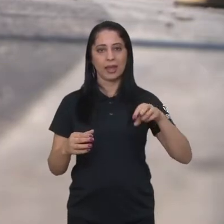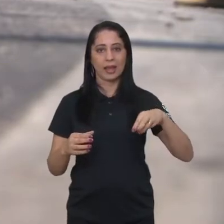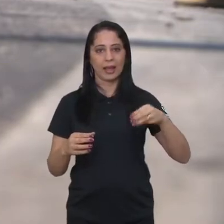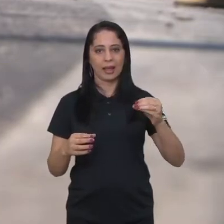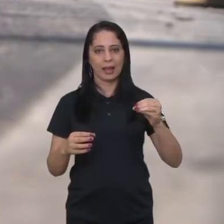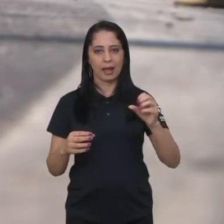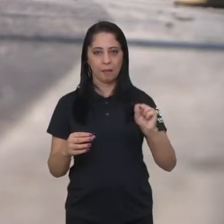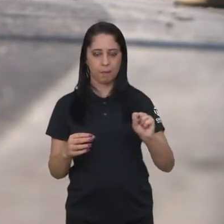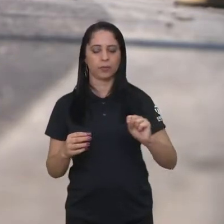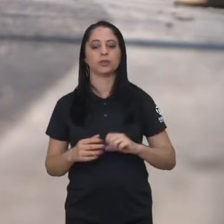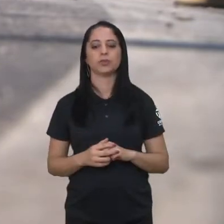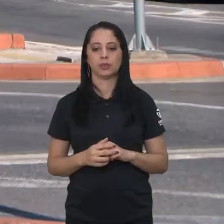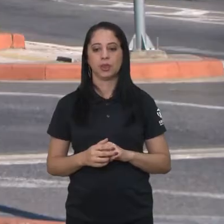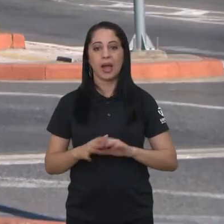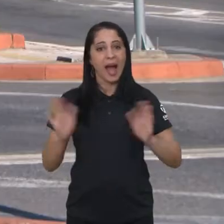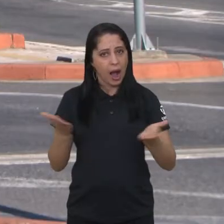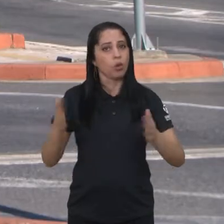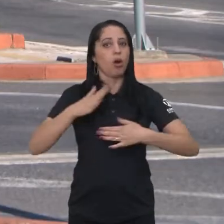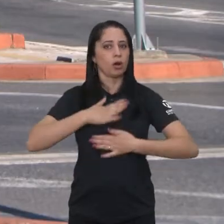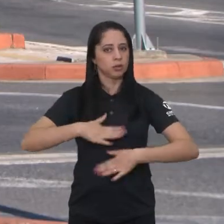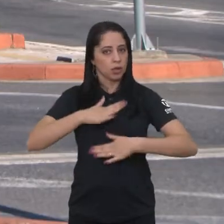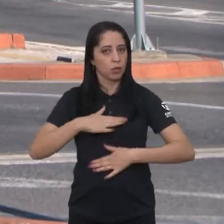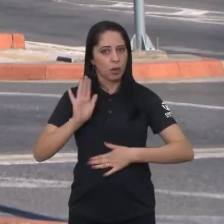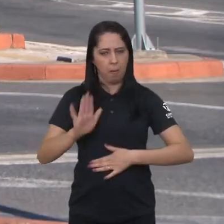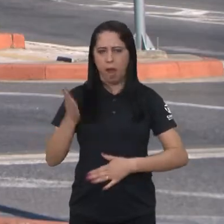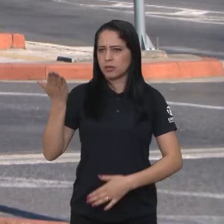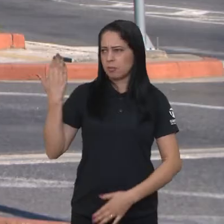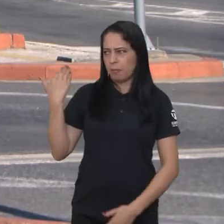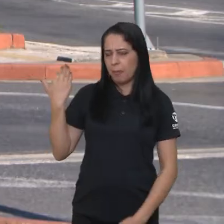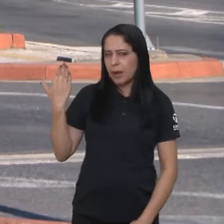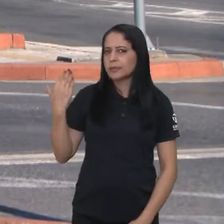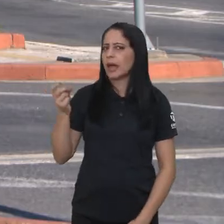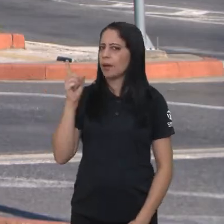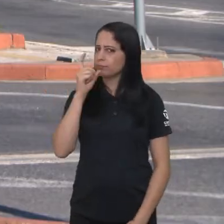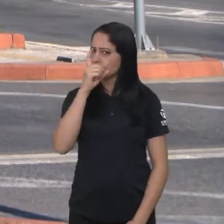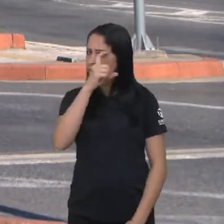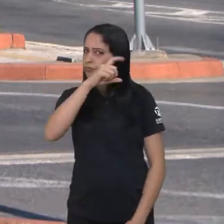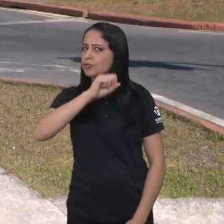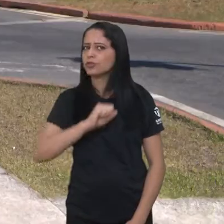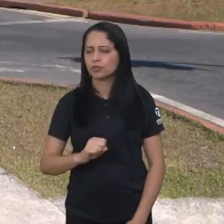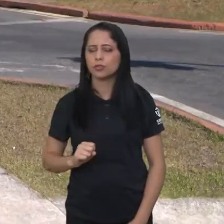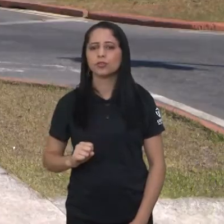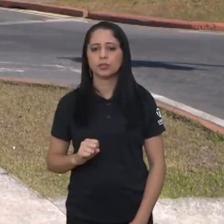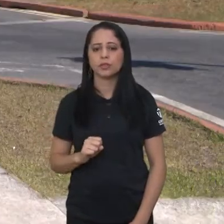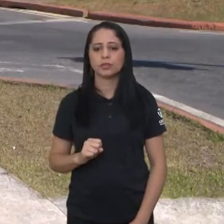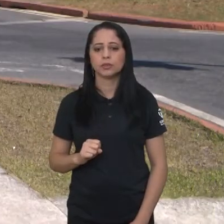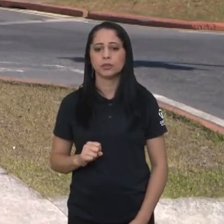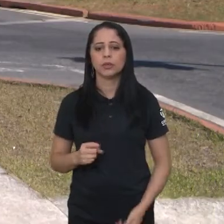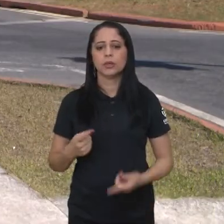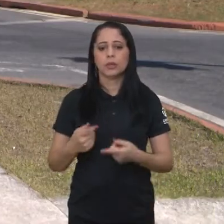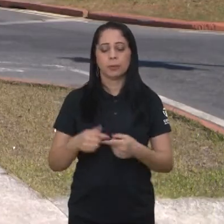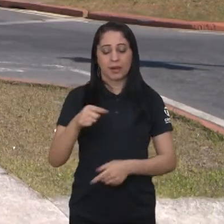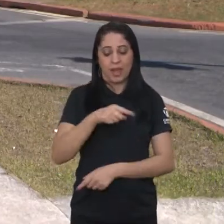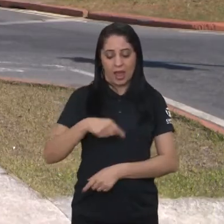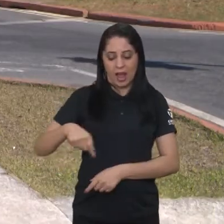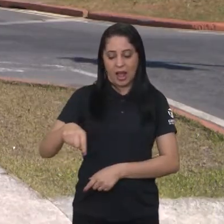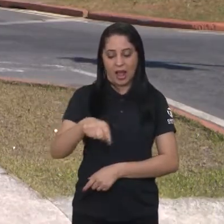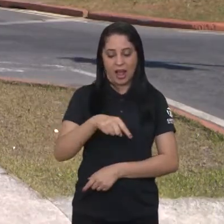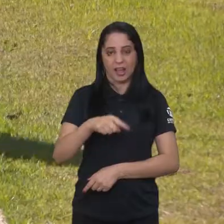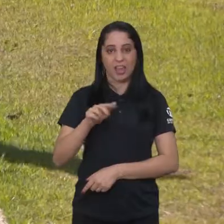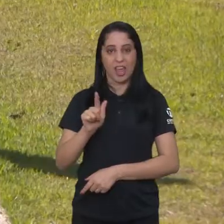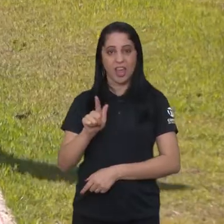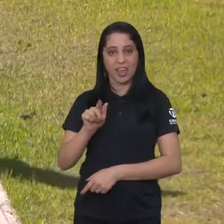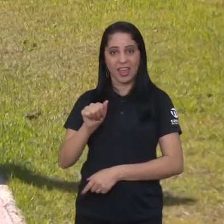nem sempre foi uma realidade, principalmente no entroncamento com a Estrada do Cajuru, trecho conhecido como a Rotatória do